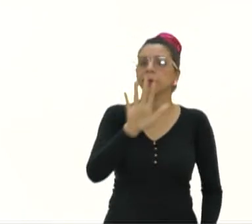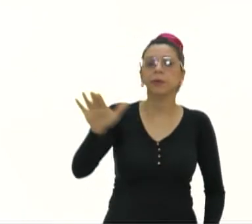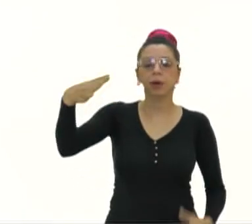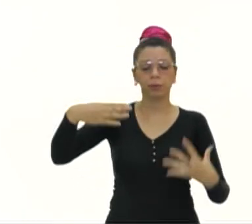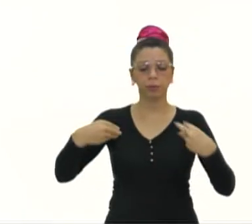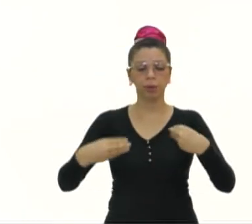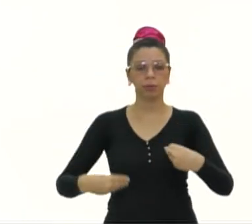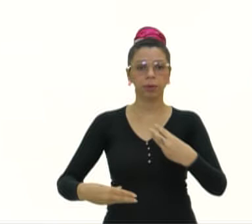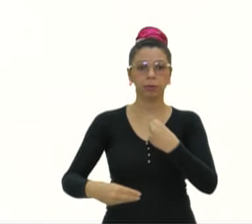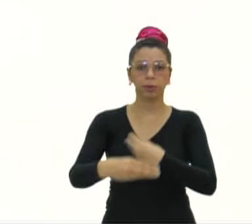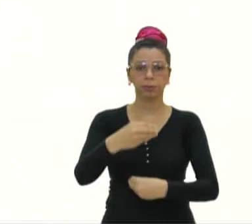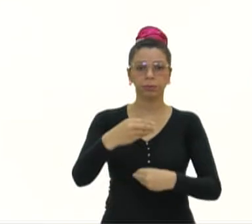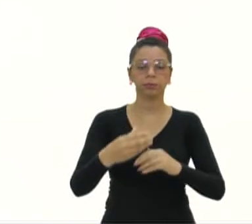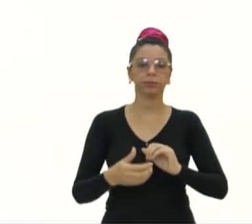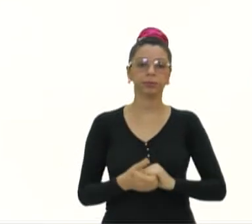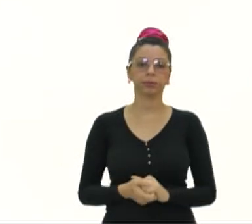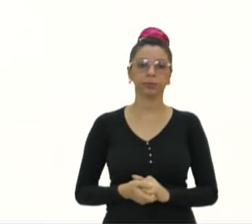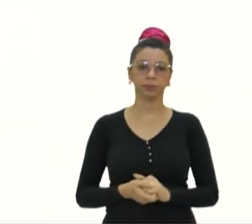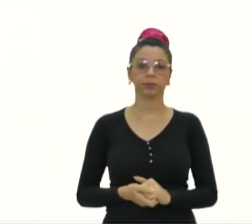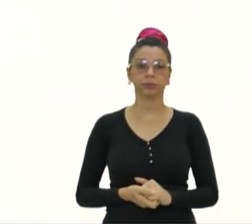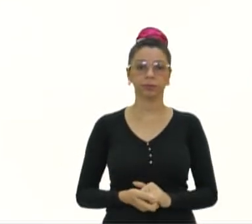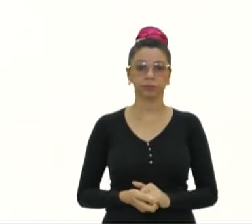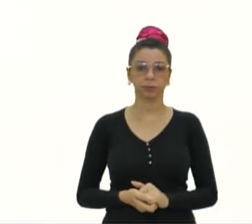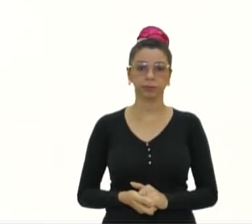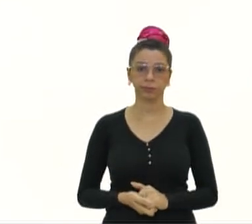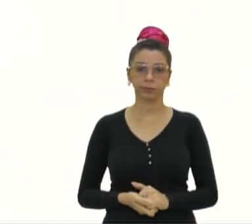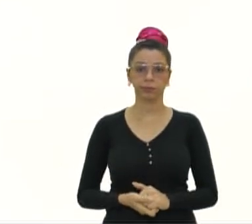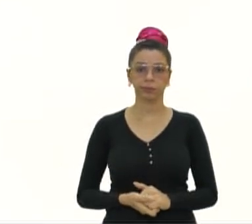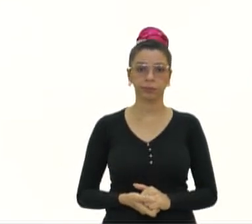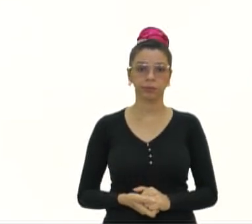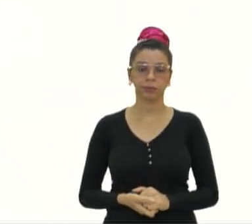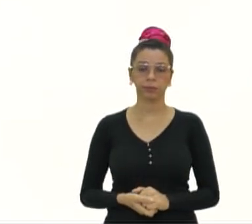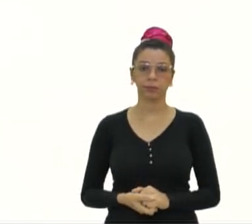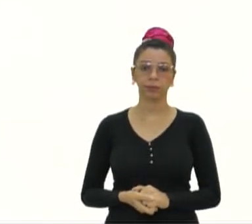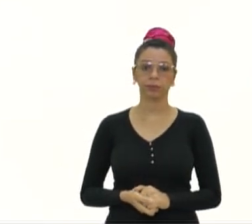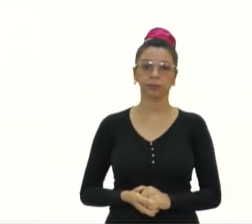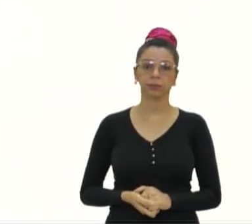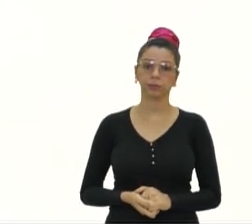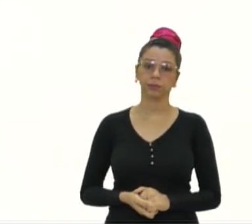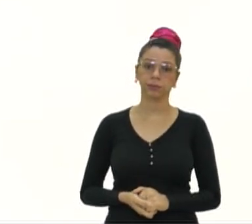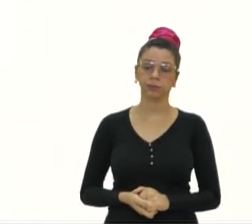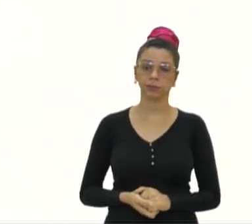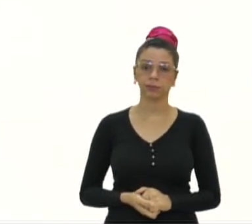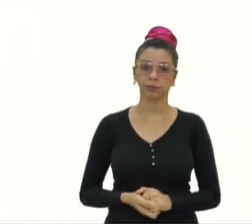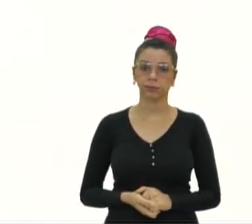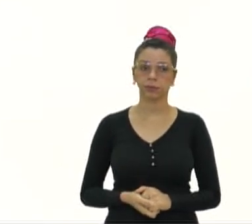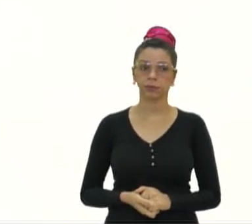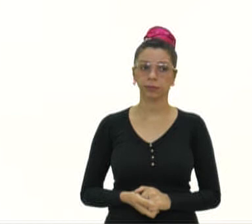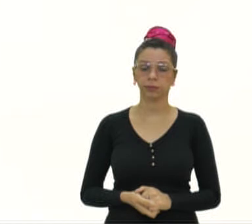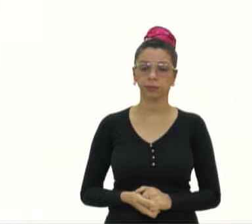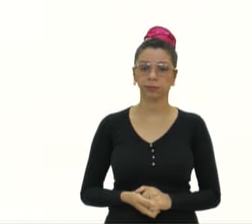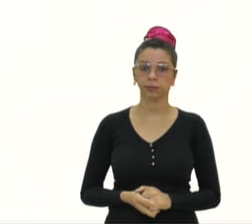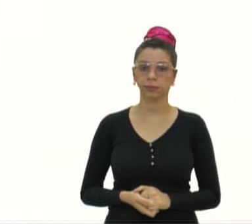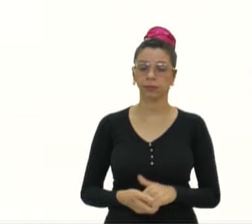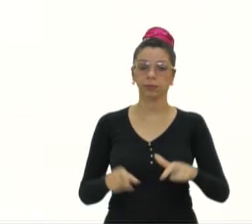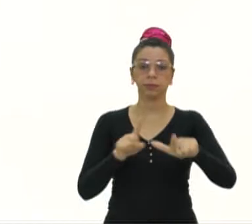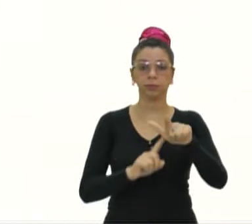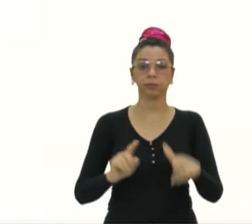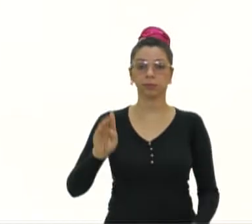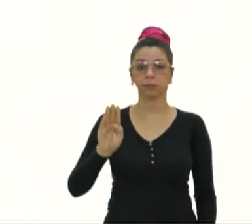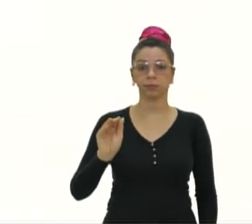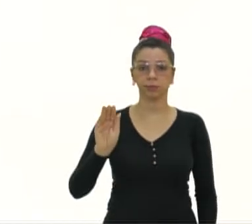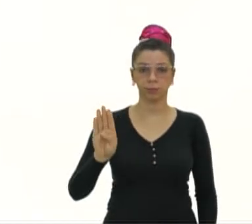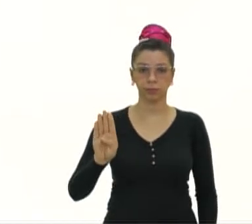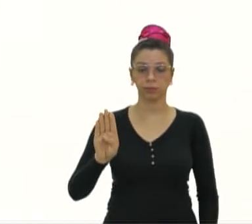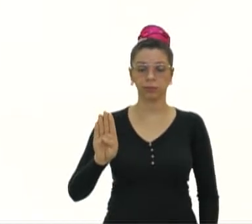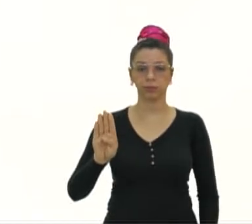was a candy bar, was a synthetic dye, or was a skeletal image of hand? Letra B. In Calvin's comic strip,